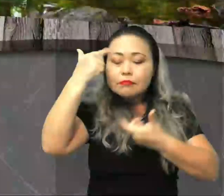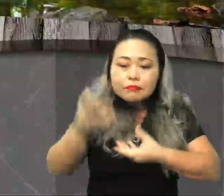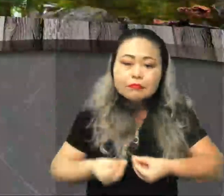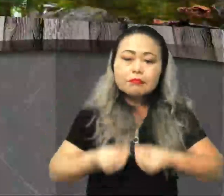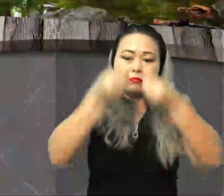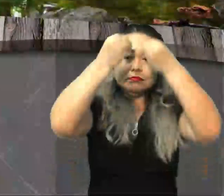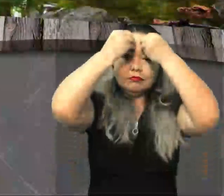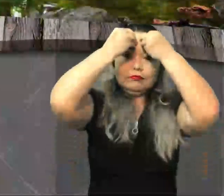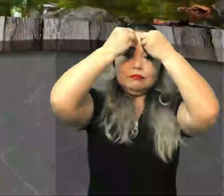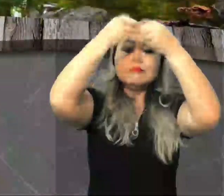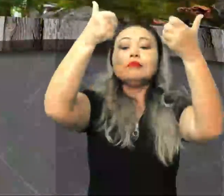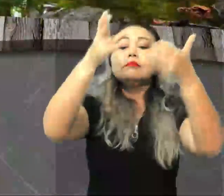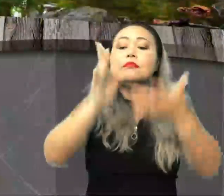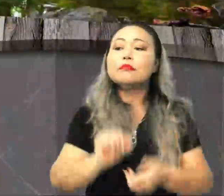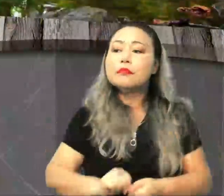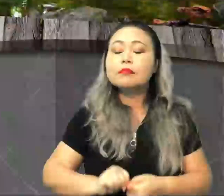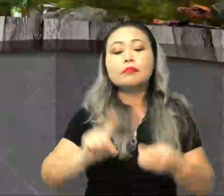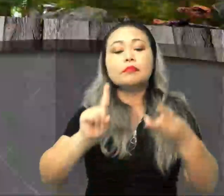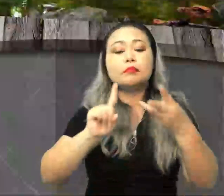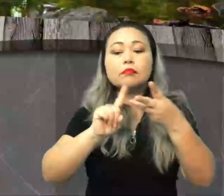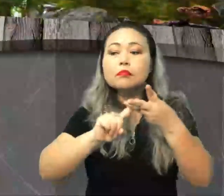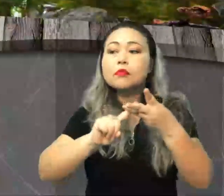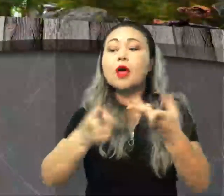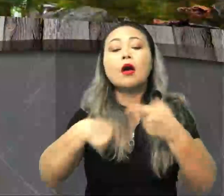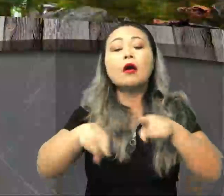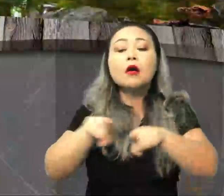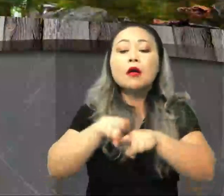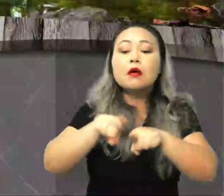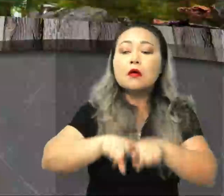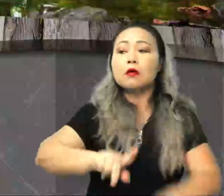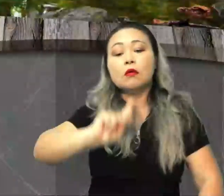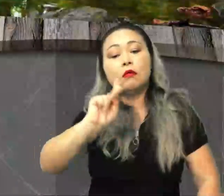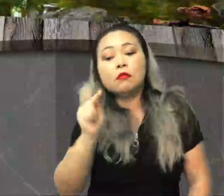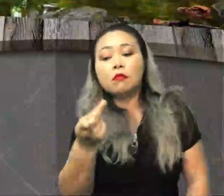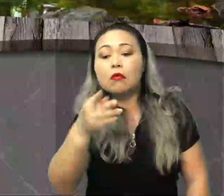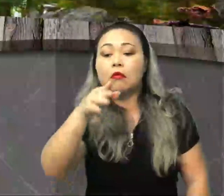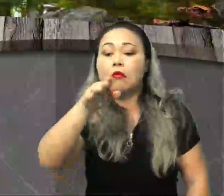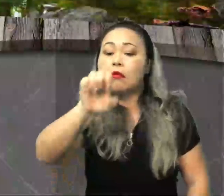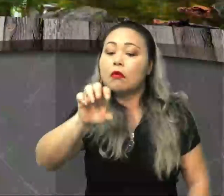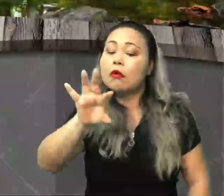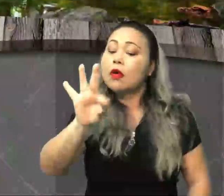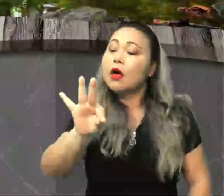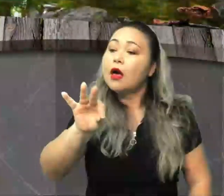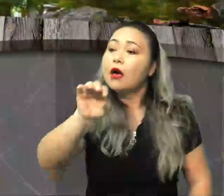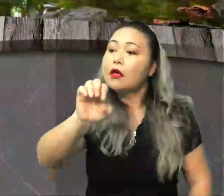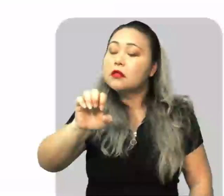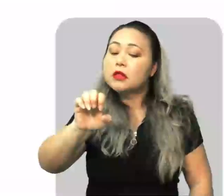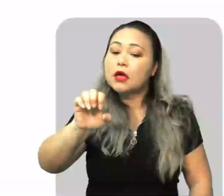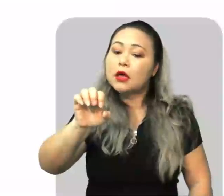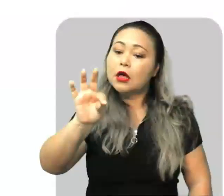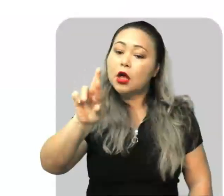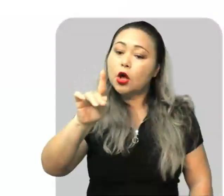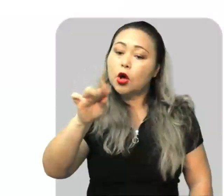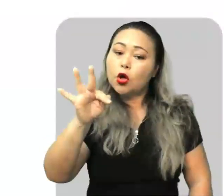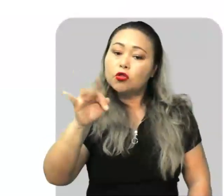Então, são eucariontes, são multicelulares e também são heterotróficos. Olha lá para o nosso